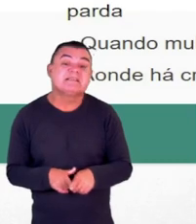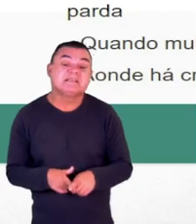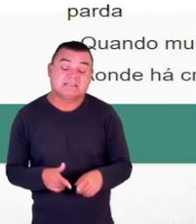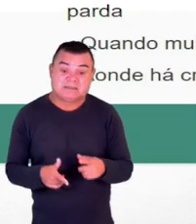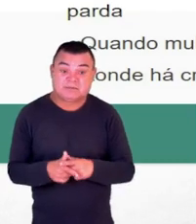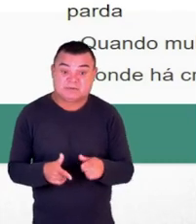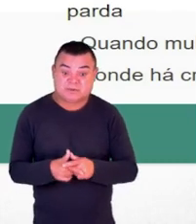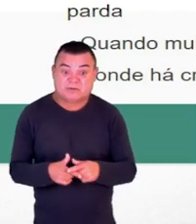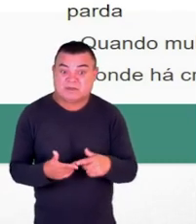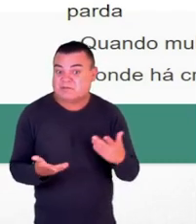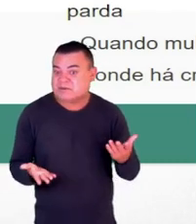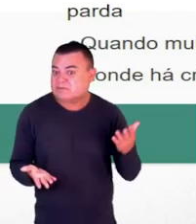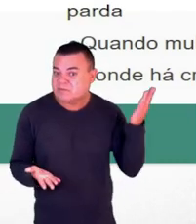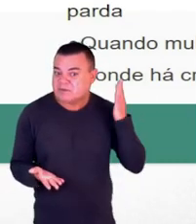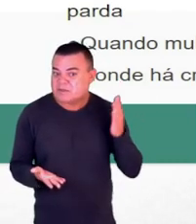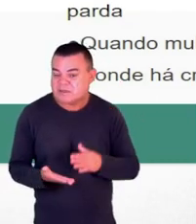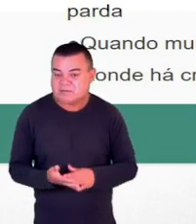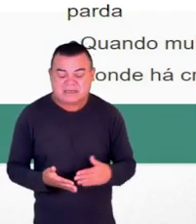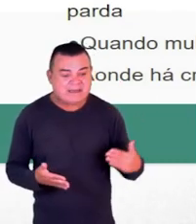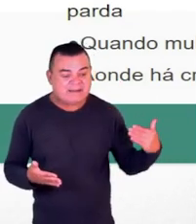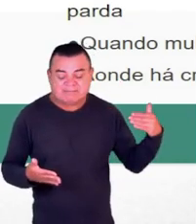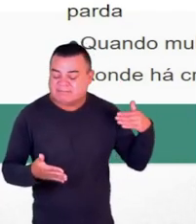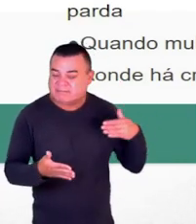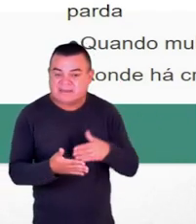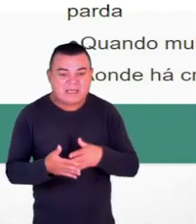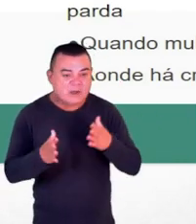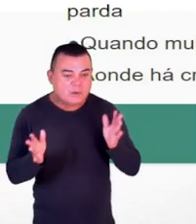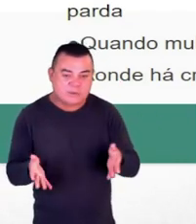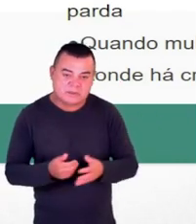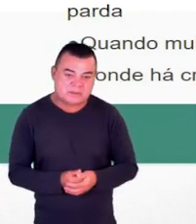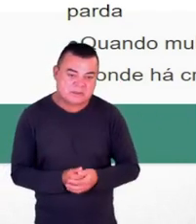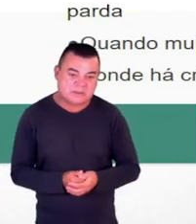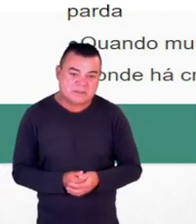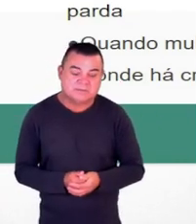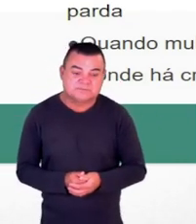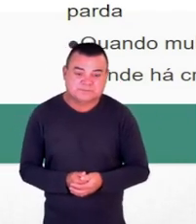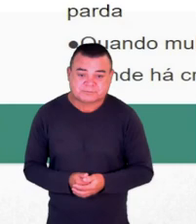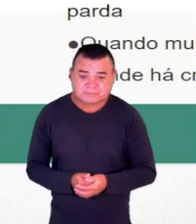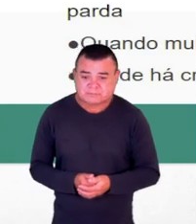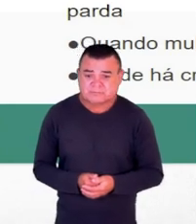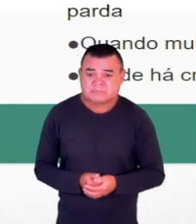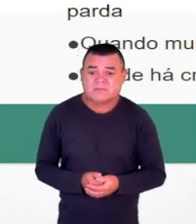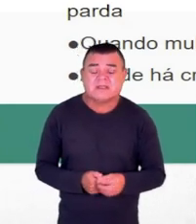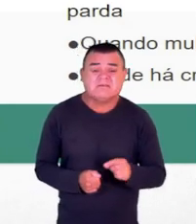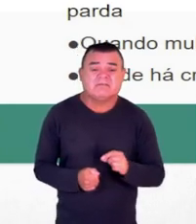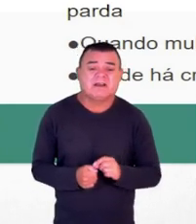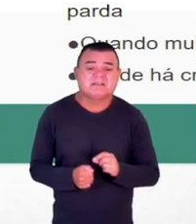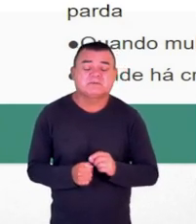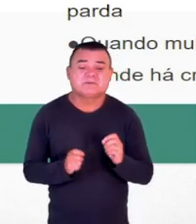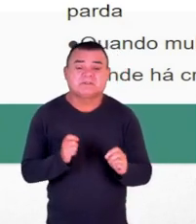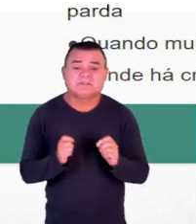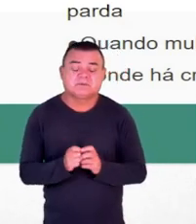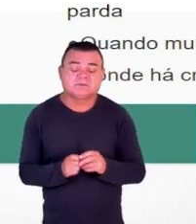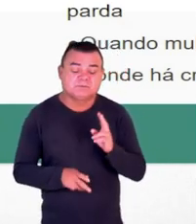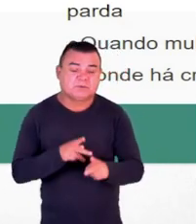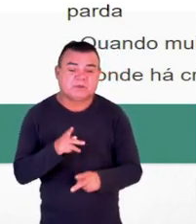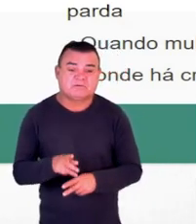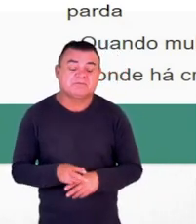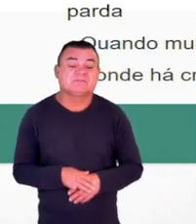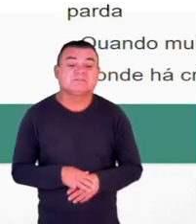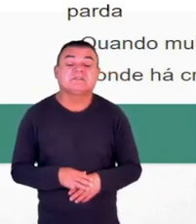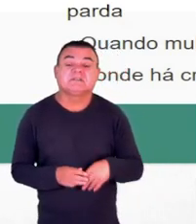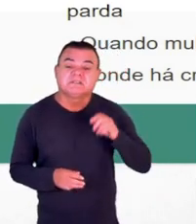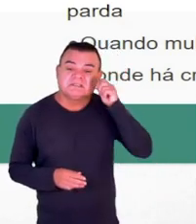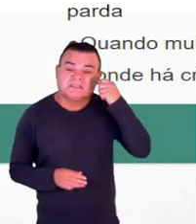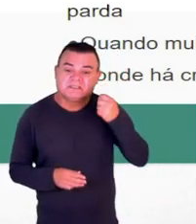idade que a gente vive até hoje que faz dos corpos negros aqueles que mais eh sentem a fome né Então ela tá concentrada nas regiões norte